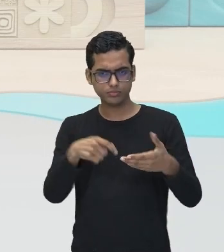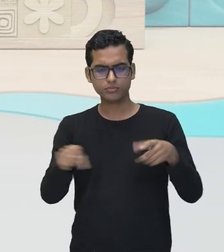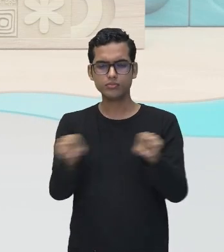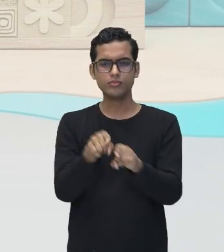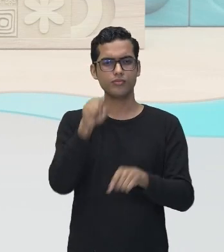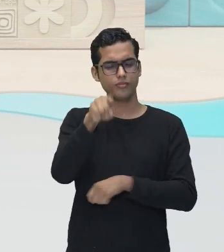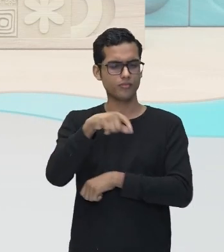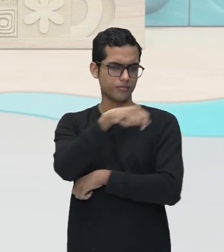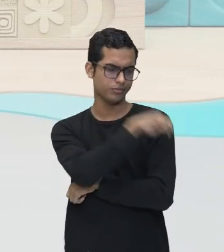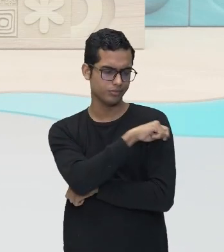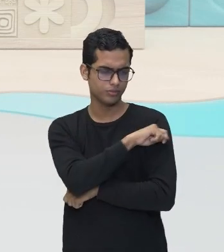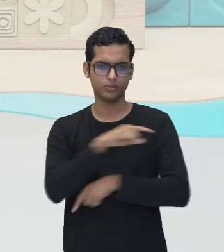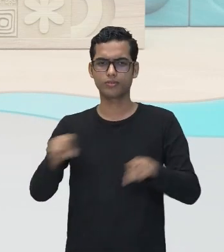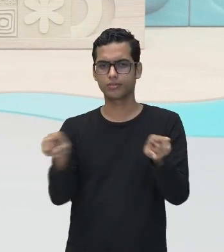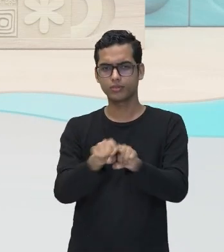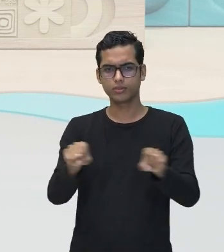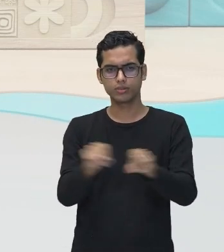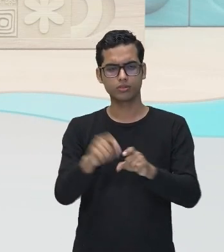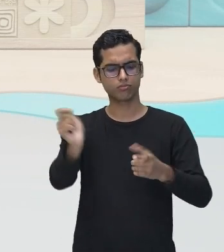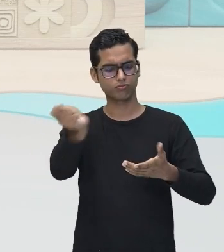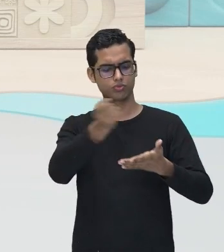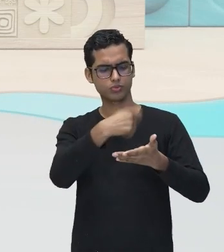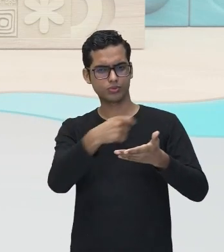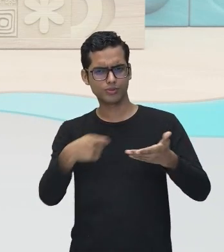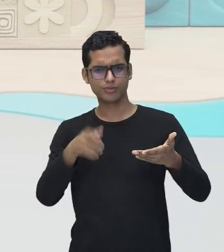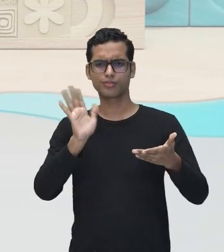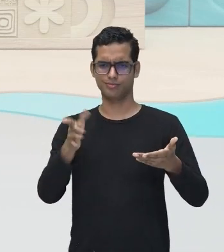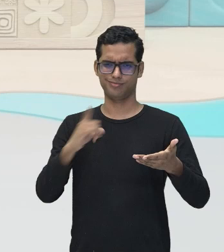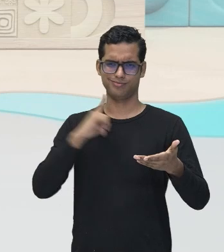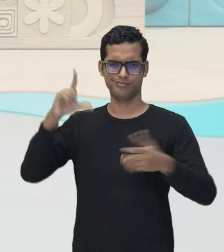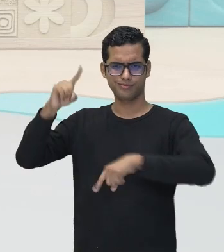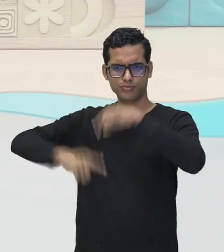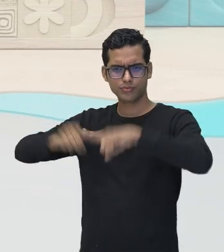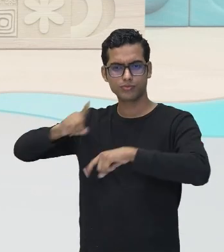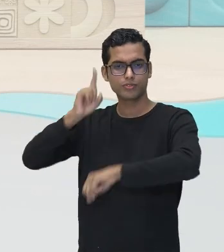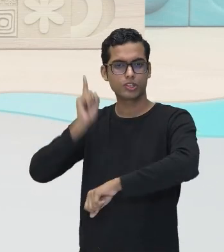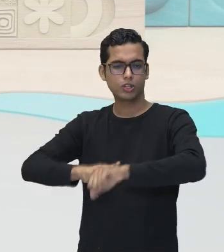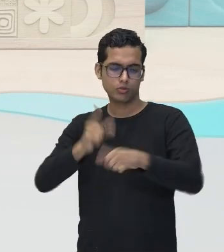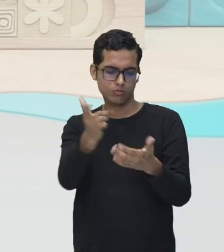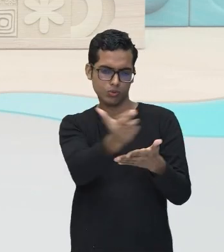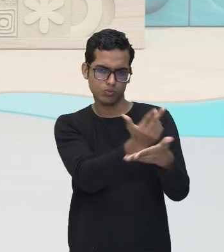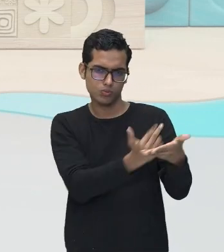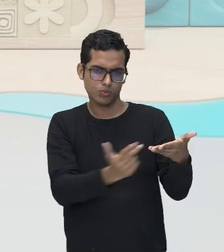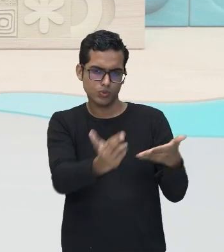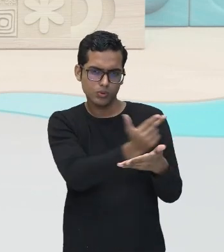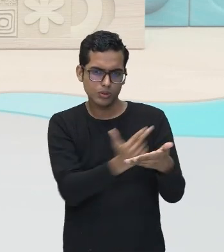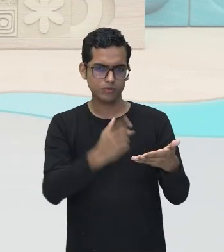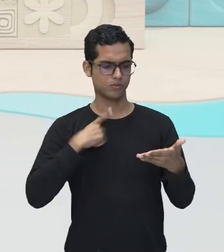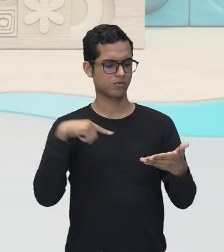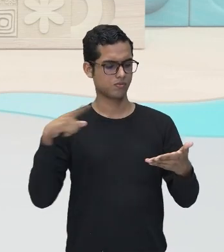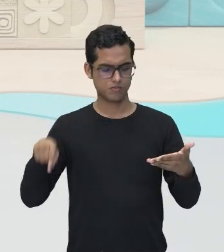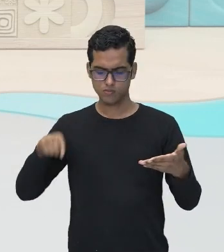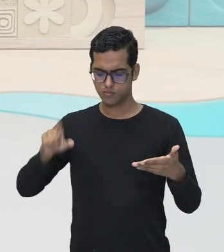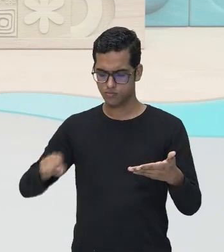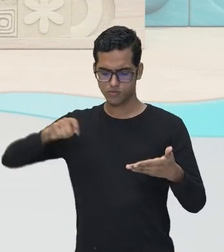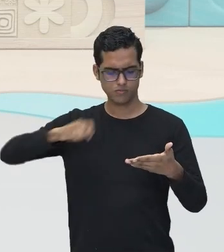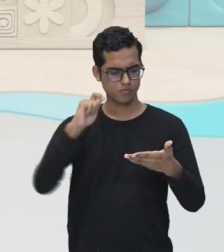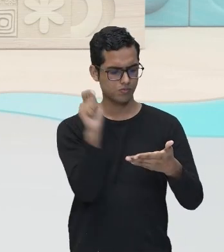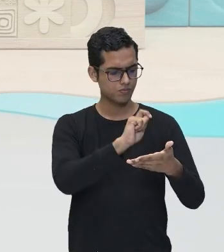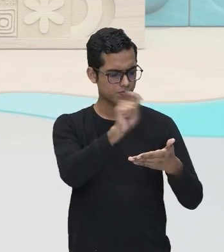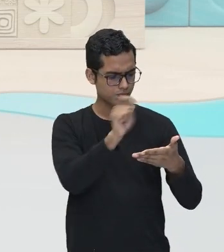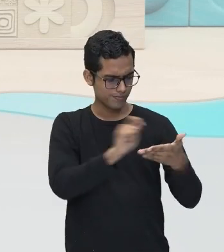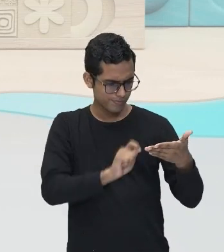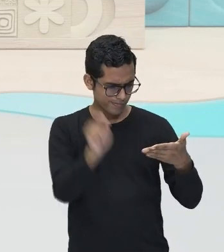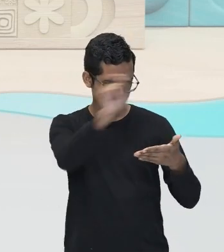aluno, você já utiliza esses materiais quando vai fazer um desenho numa folha de papel. E também pode